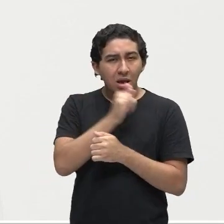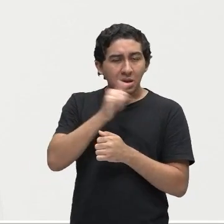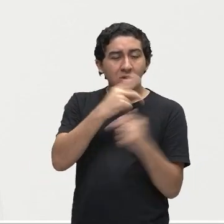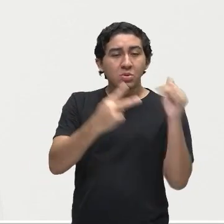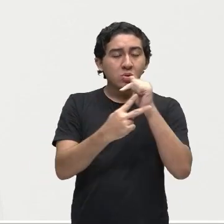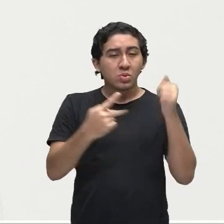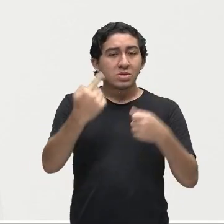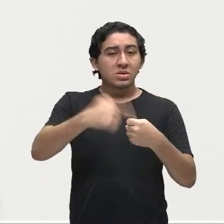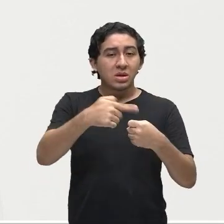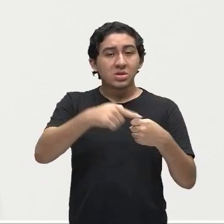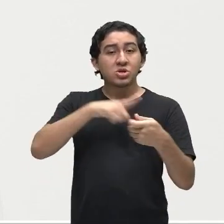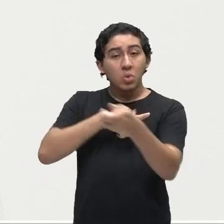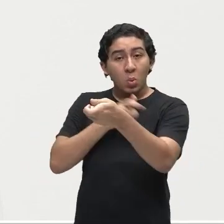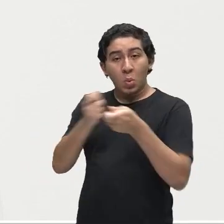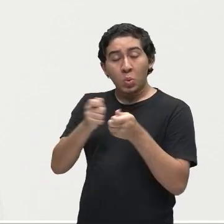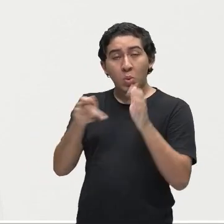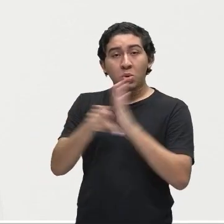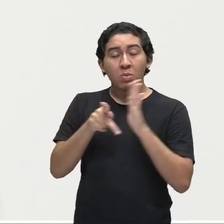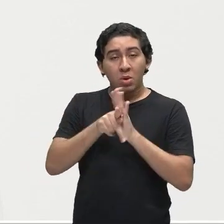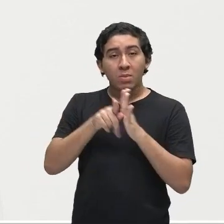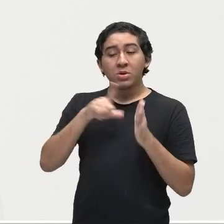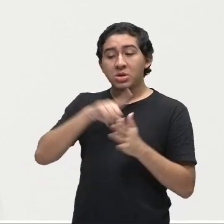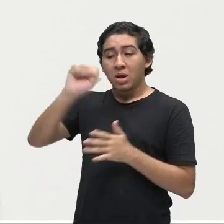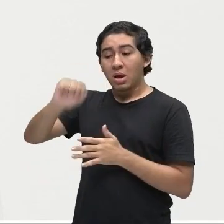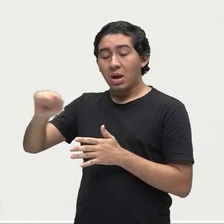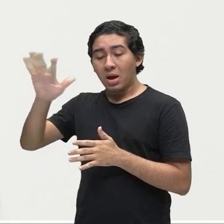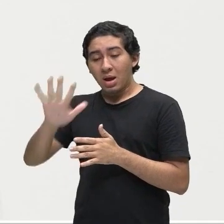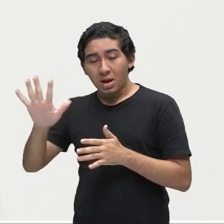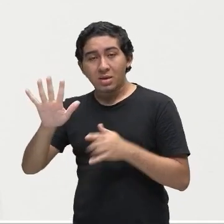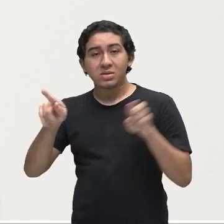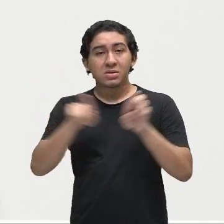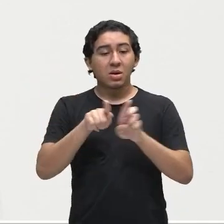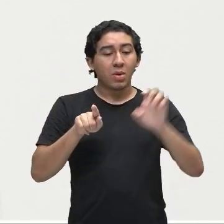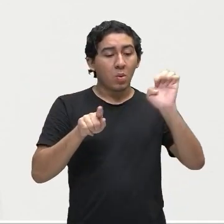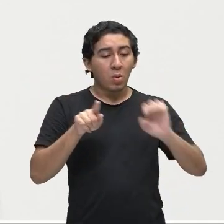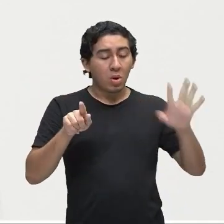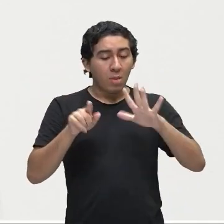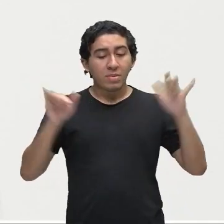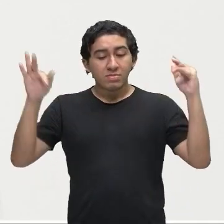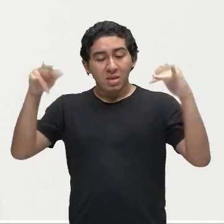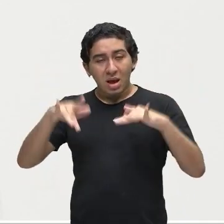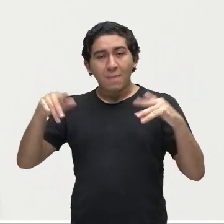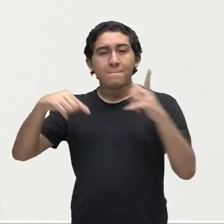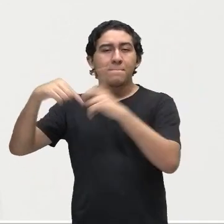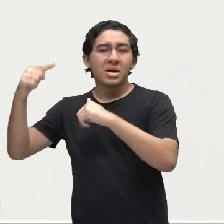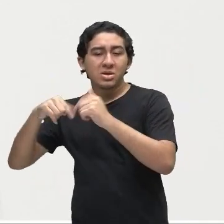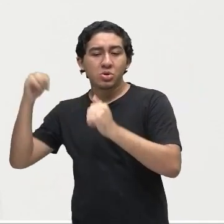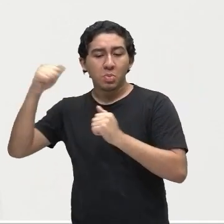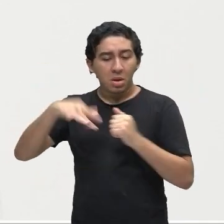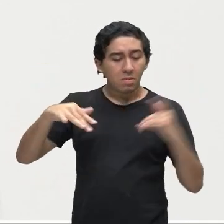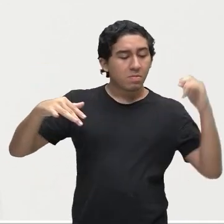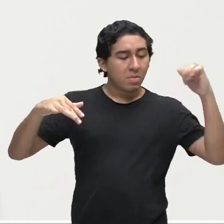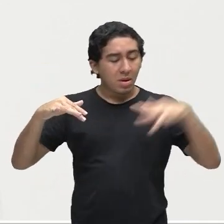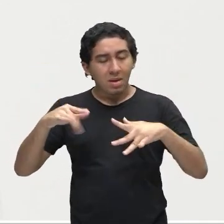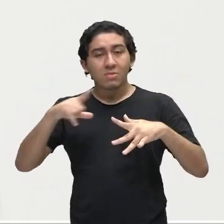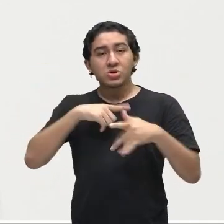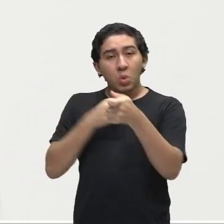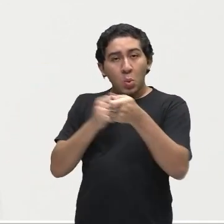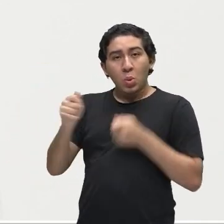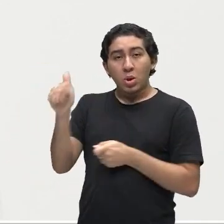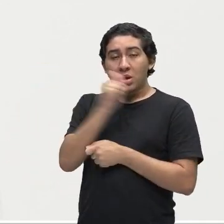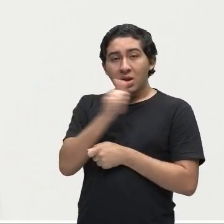mercadorias vindas da Ásia e do leste da Europa. Através da navegação pelo mar Mediterrâneo, mercadores traziam para a Europa